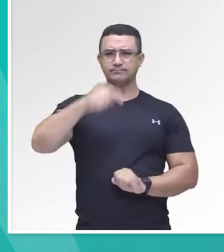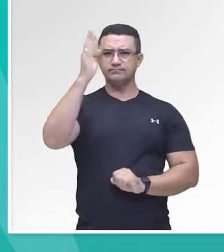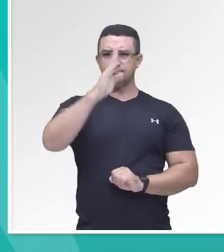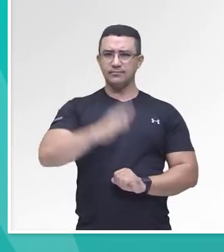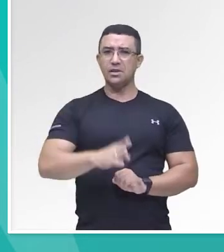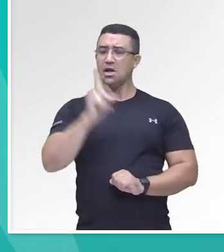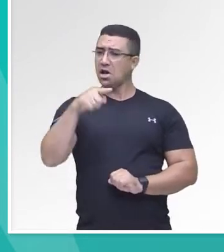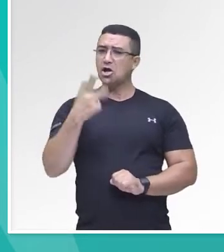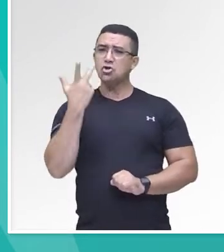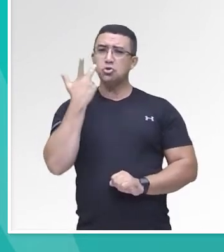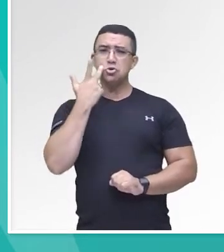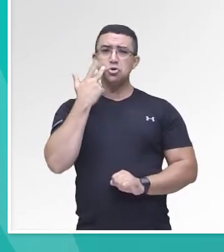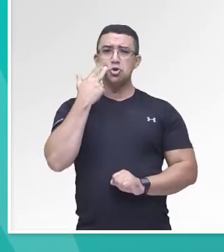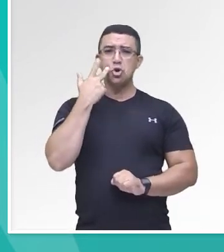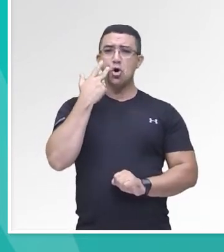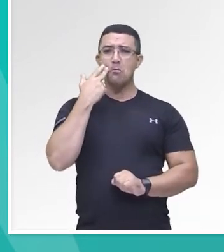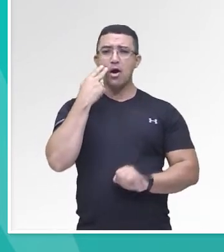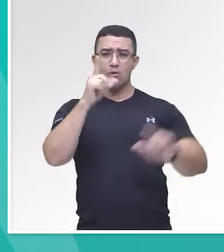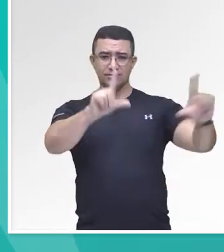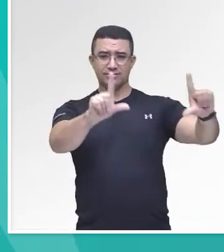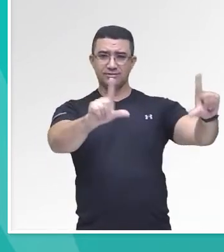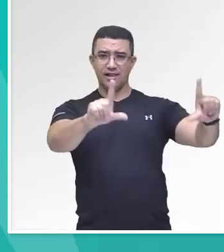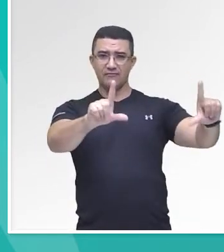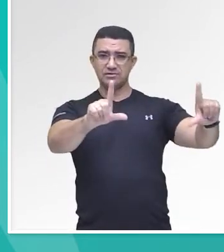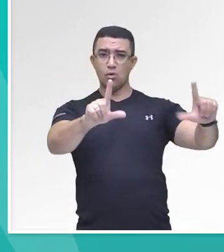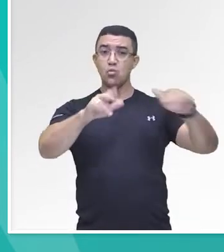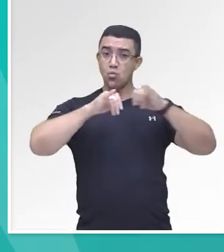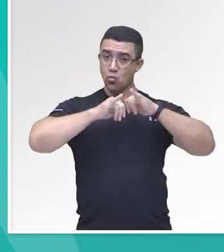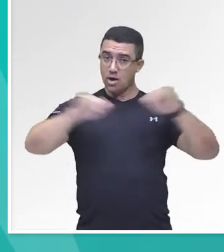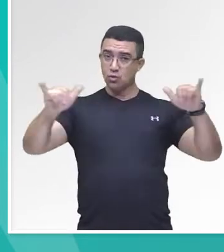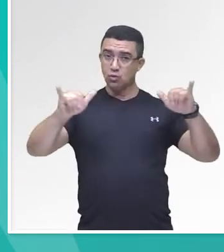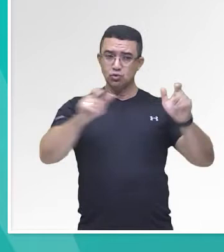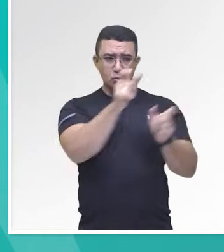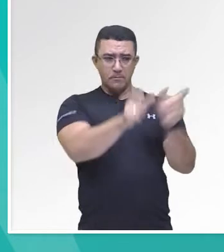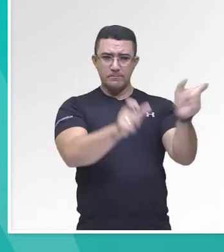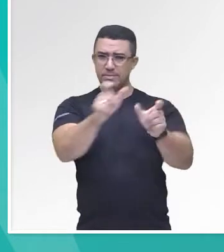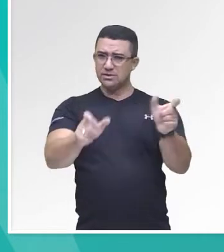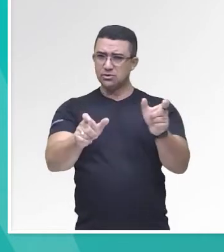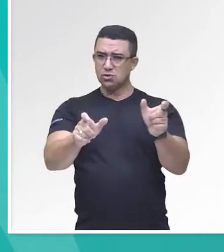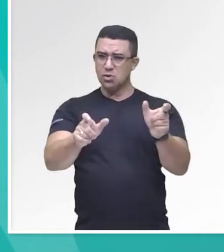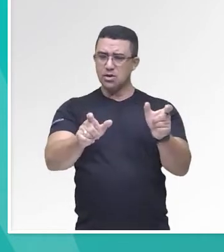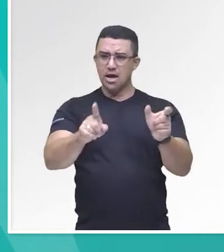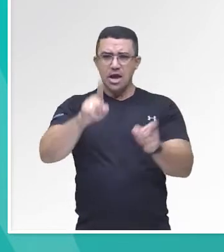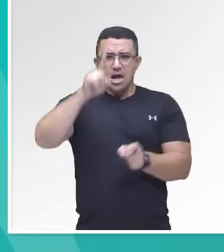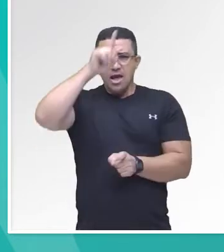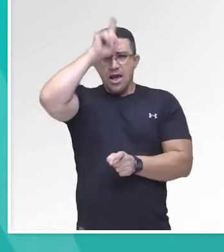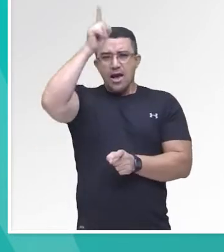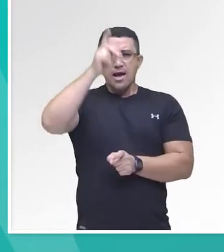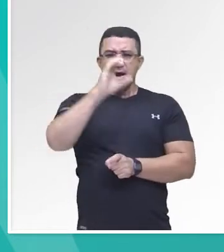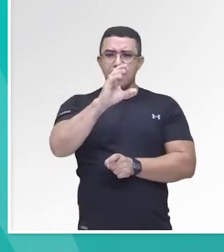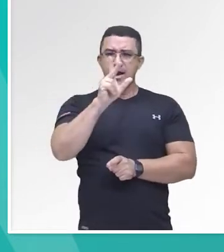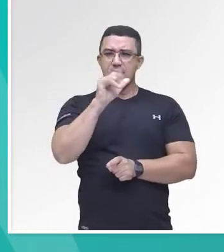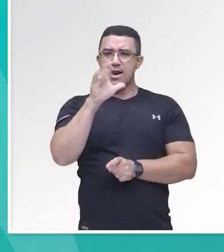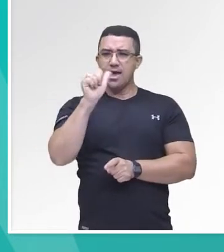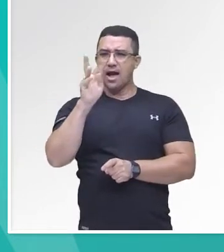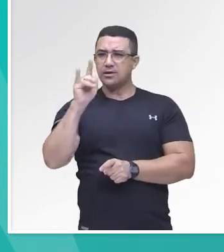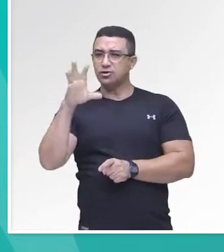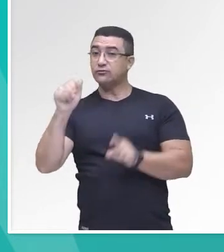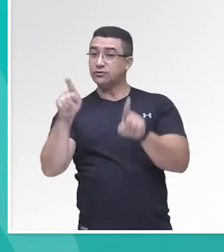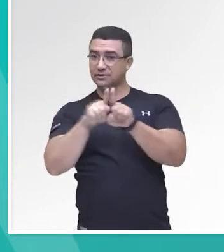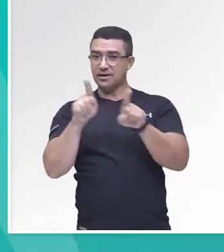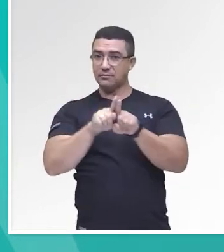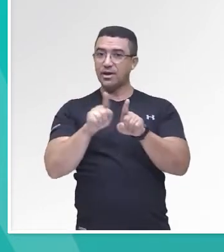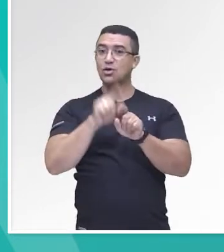é muito comum passar na televisão e anúncio, personagem criativo e desenho para chamar a atenção do